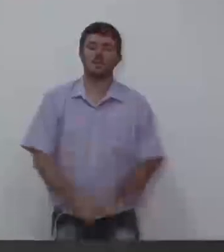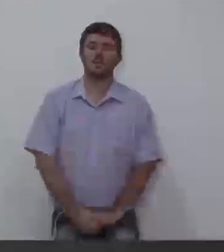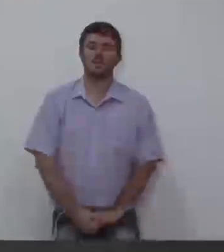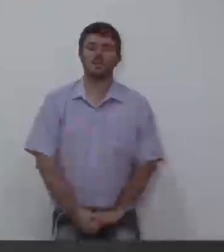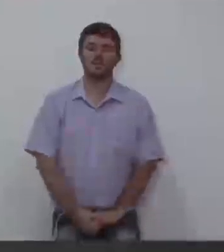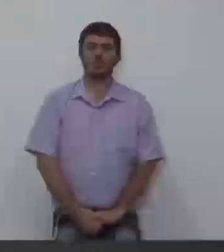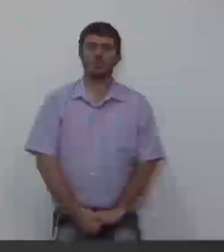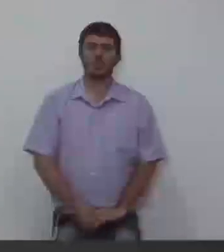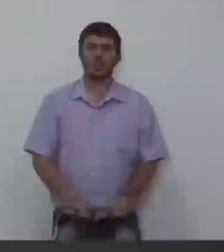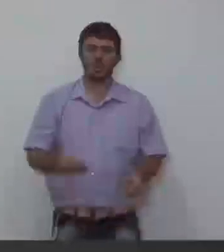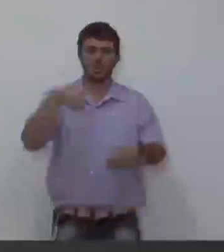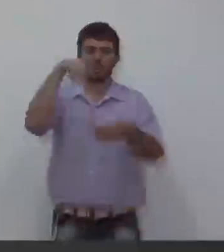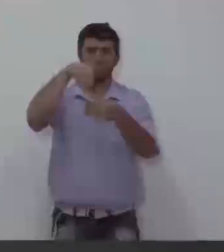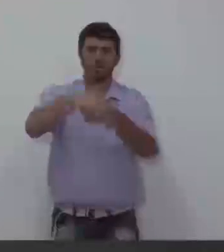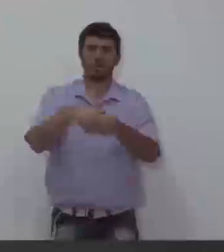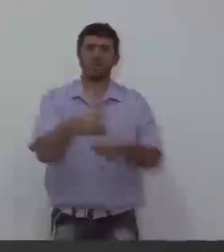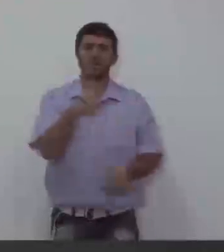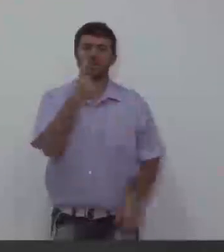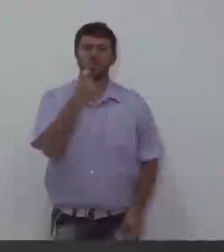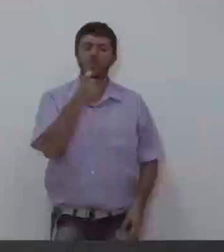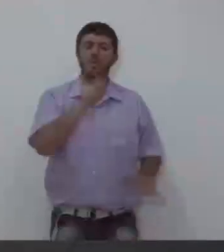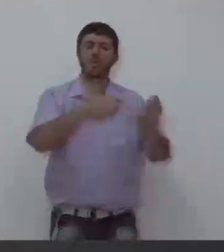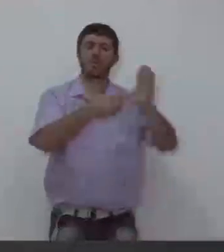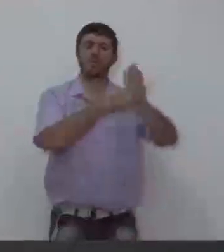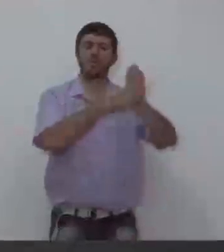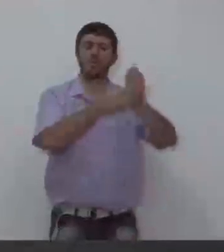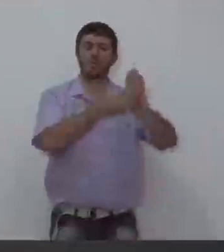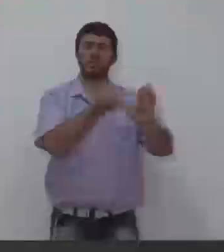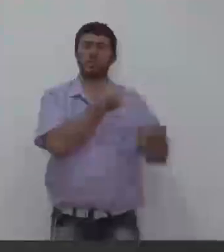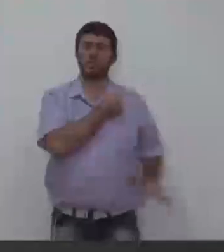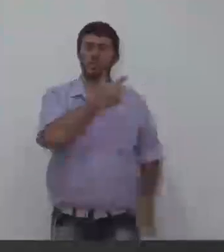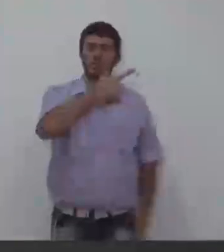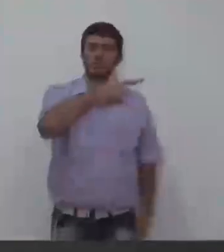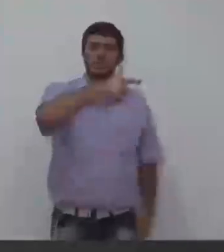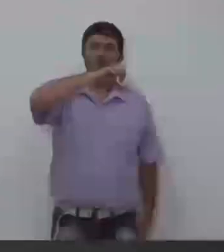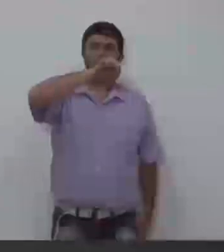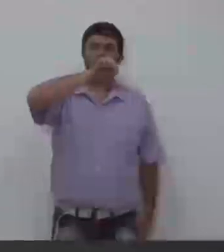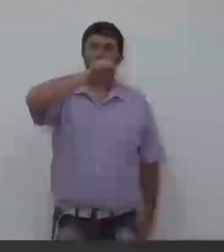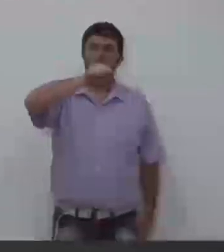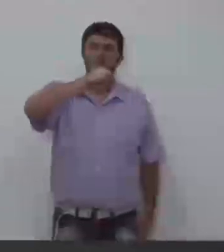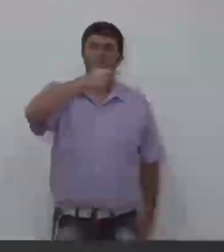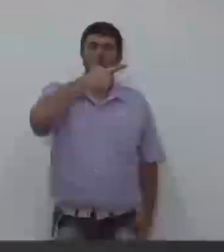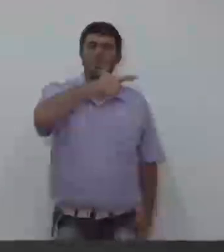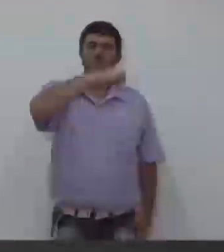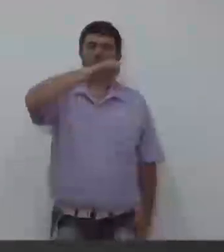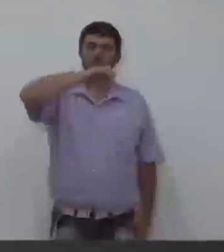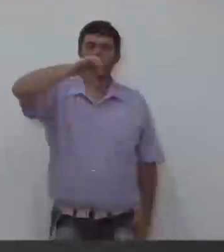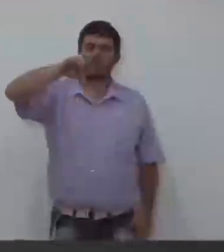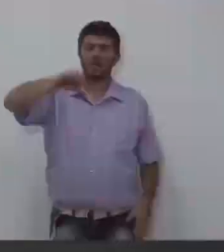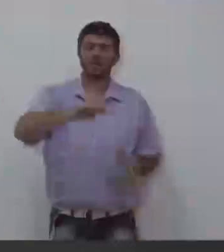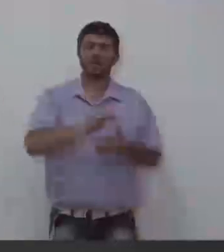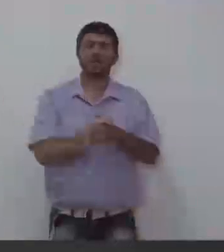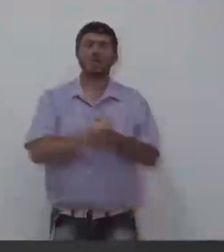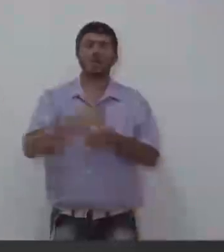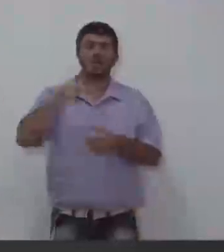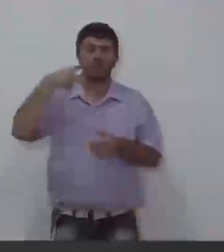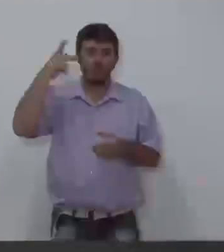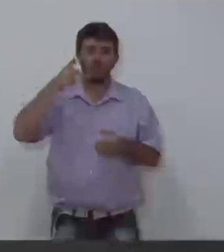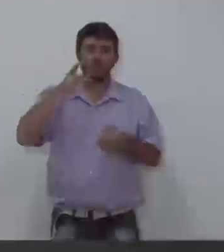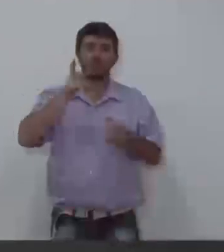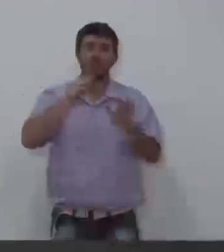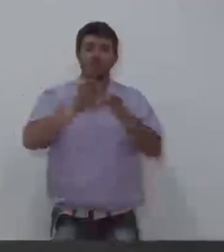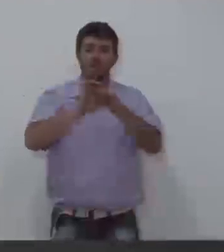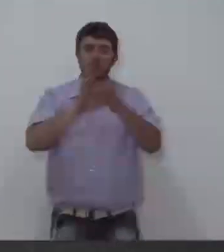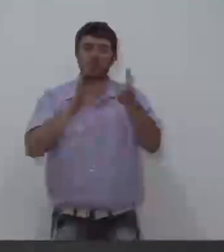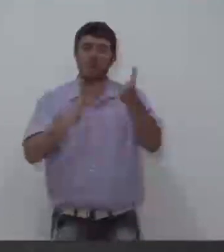Portanto, está em votação única as moções de números 298 e 299. Os vereadores que aprovam permaneçam como